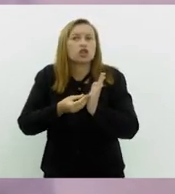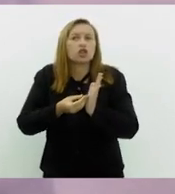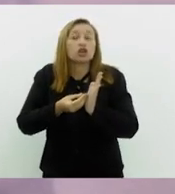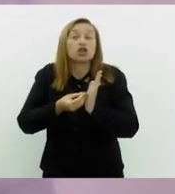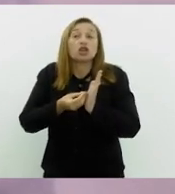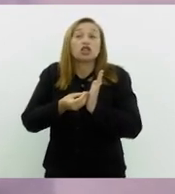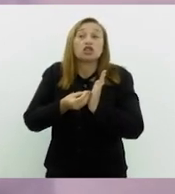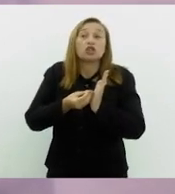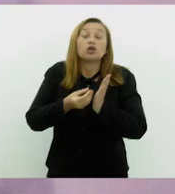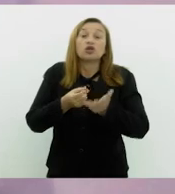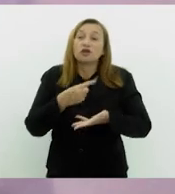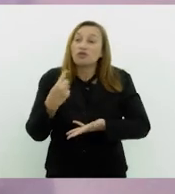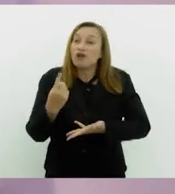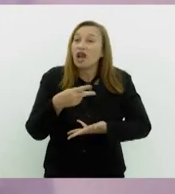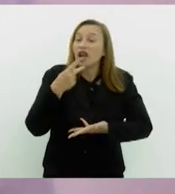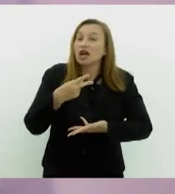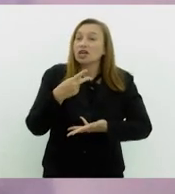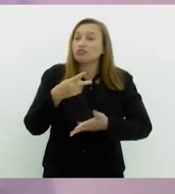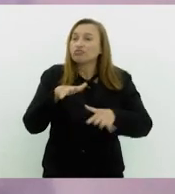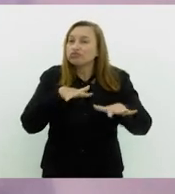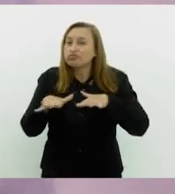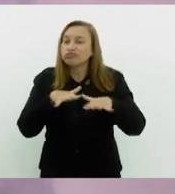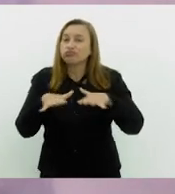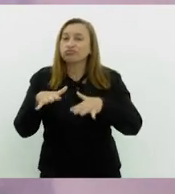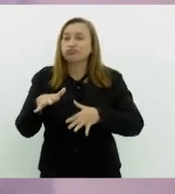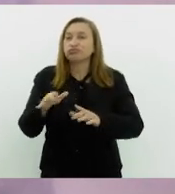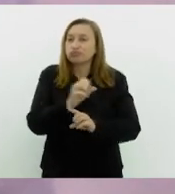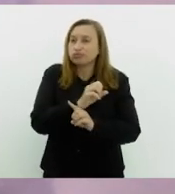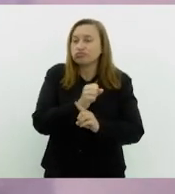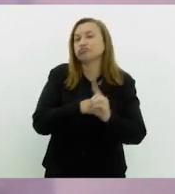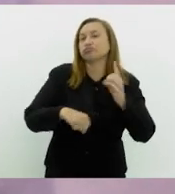falando o que move essa sociedade.